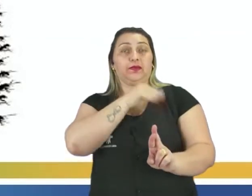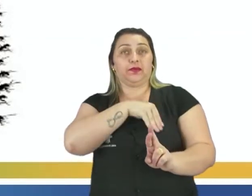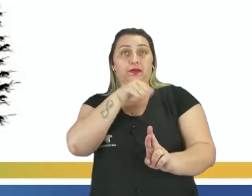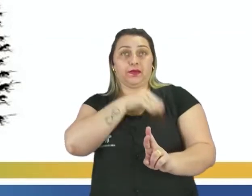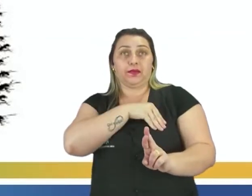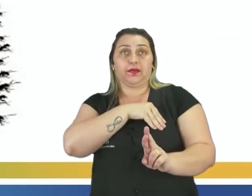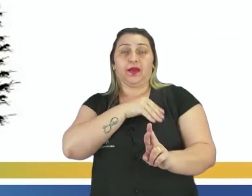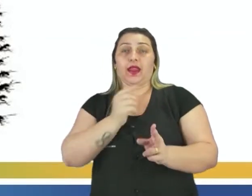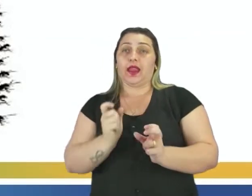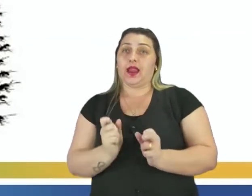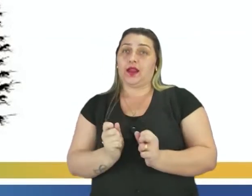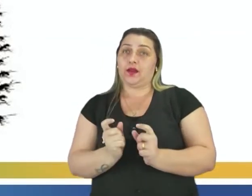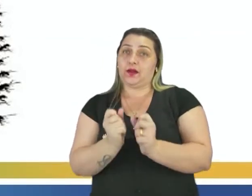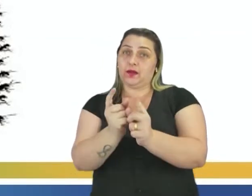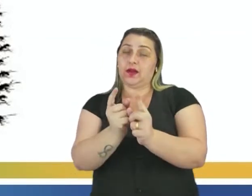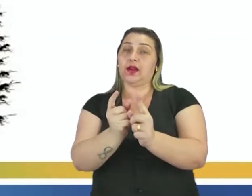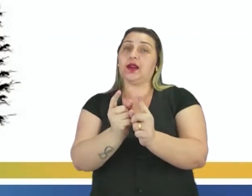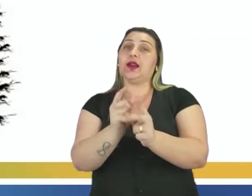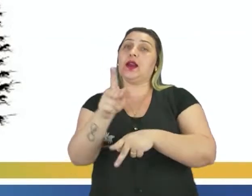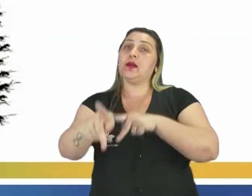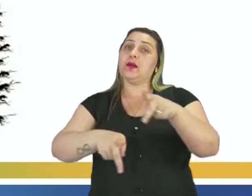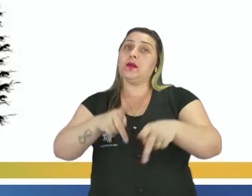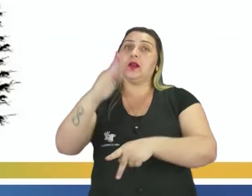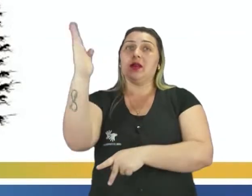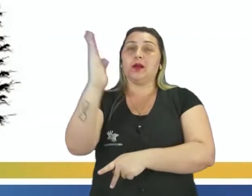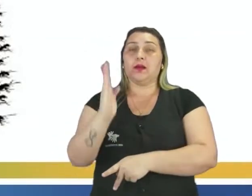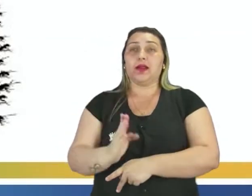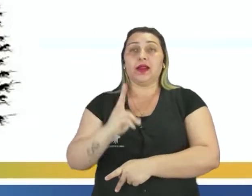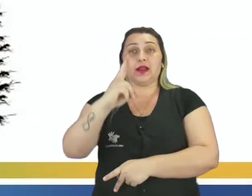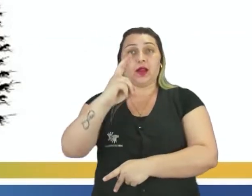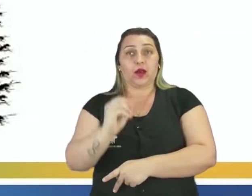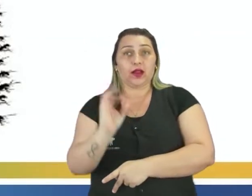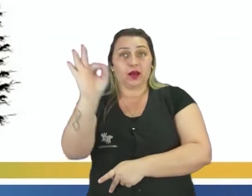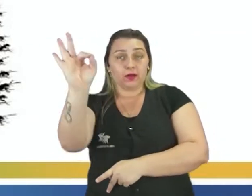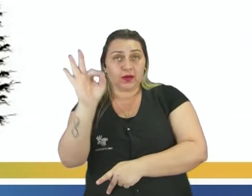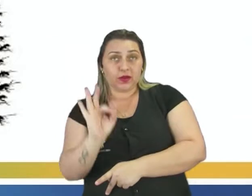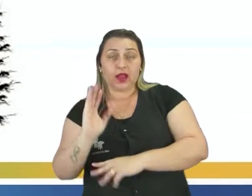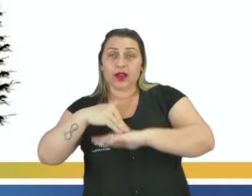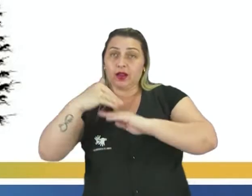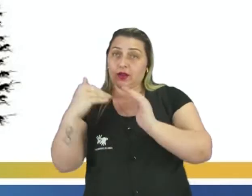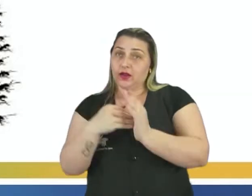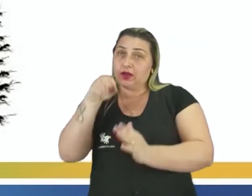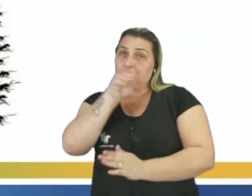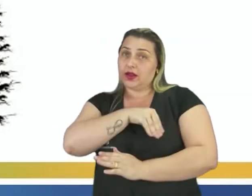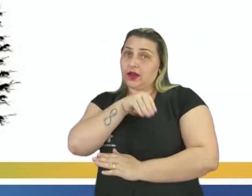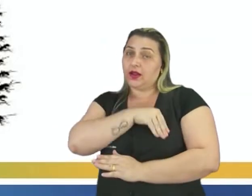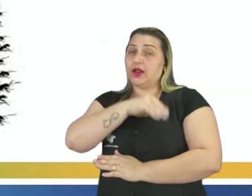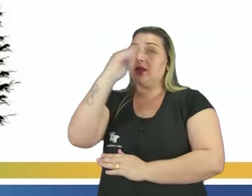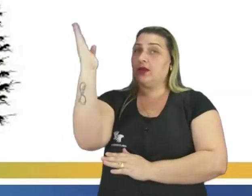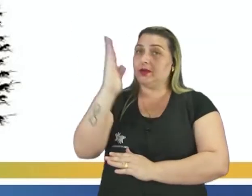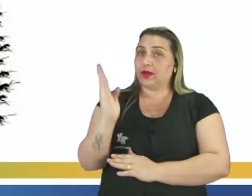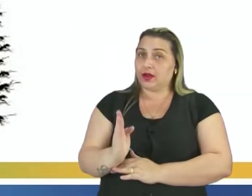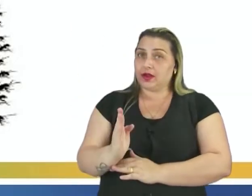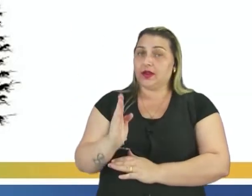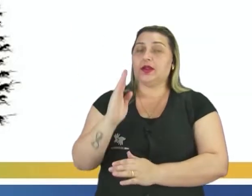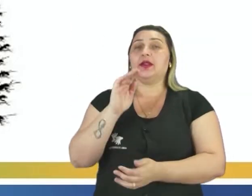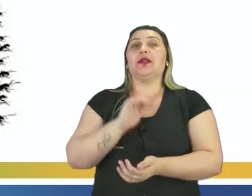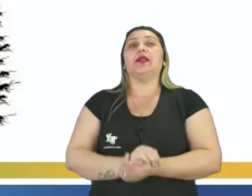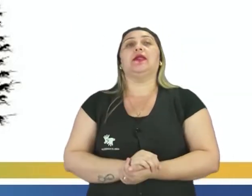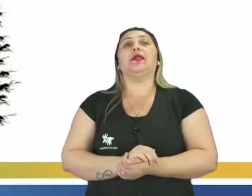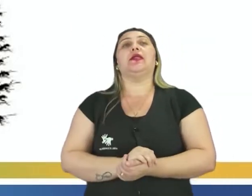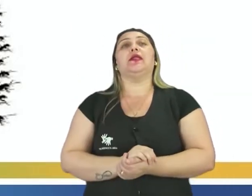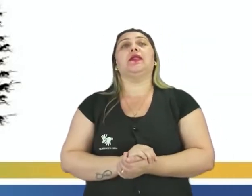a população brasileira. Observe que 50% de toda a renda do Brasil